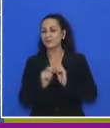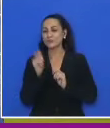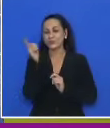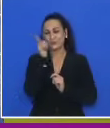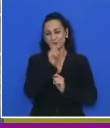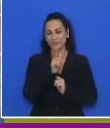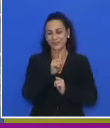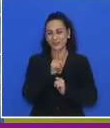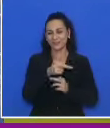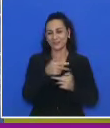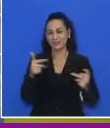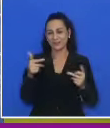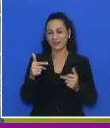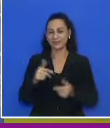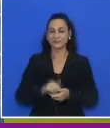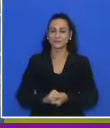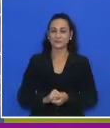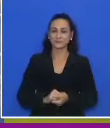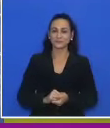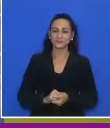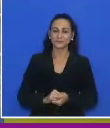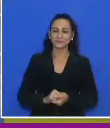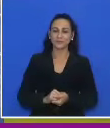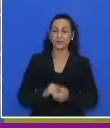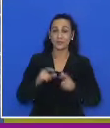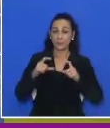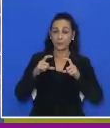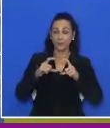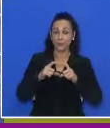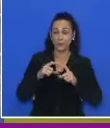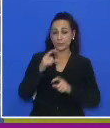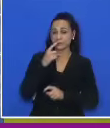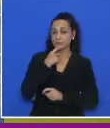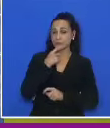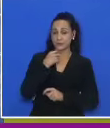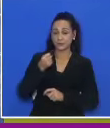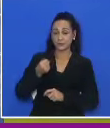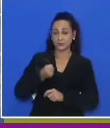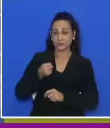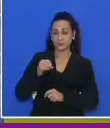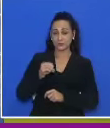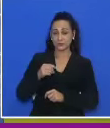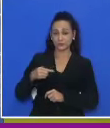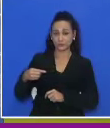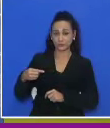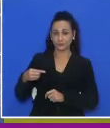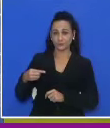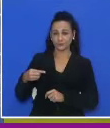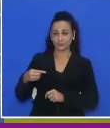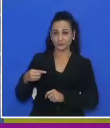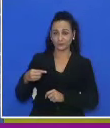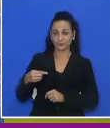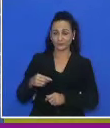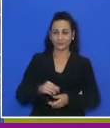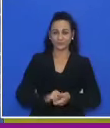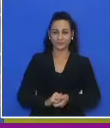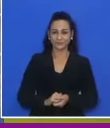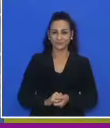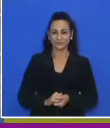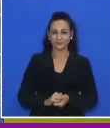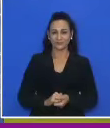chances. Bola vermelha, 01. Vermelha, 01.